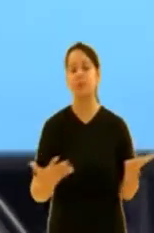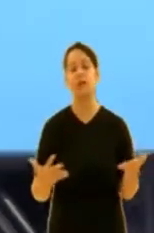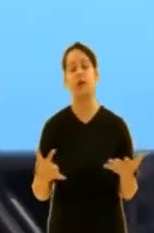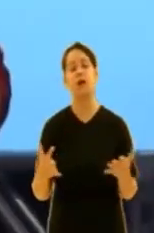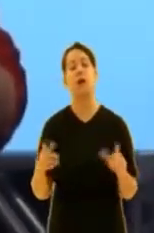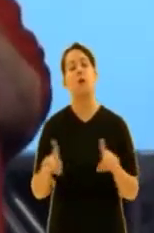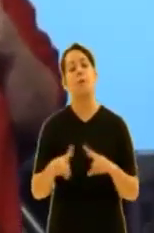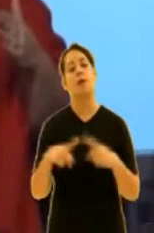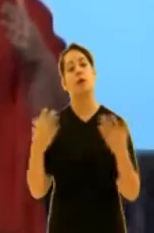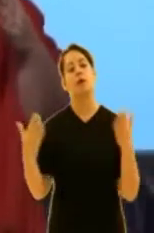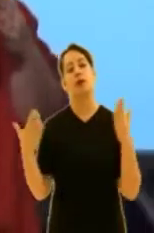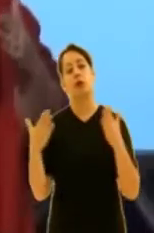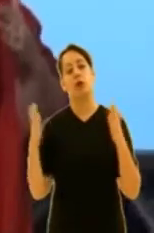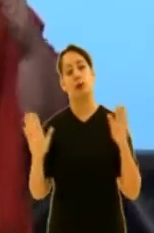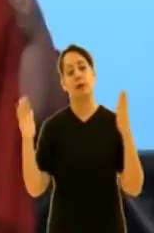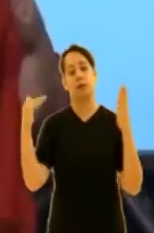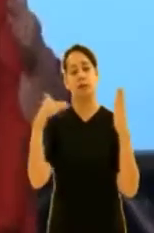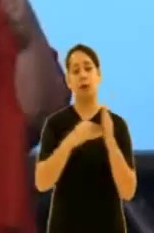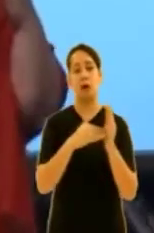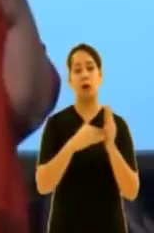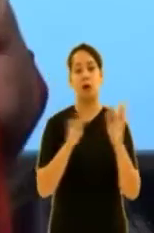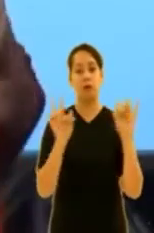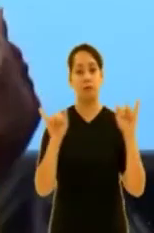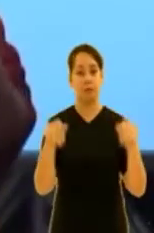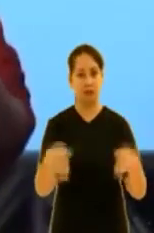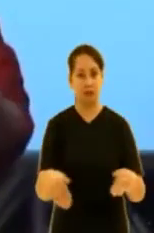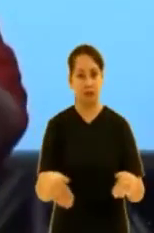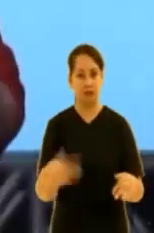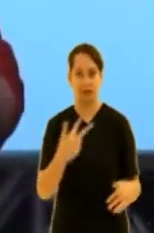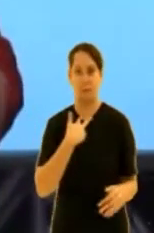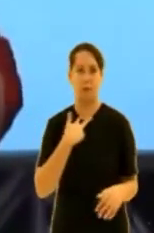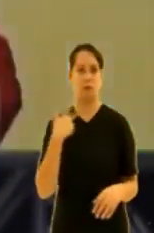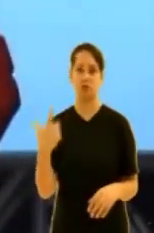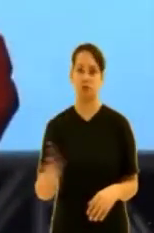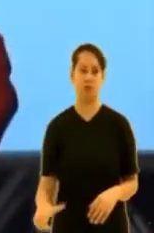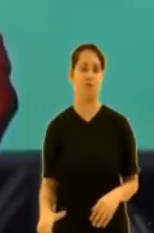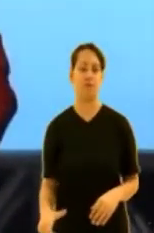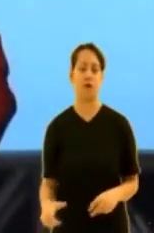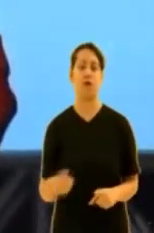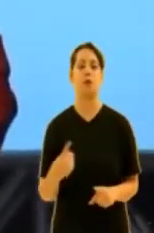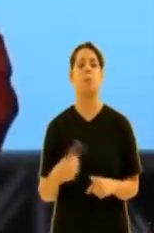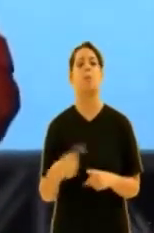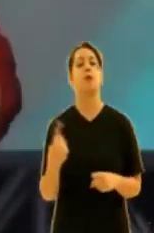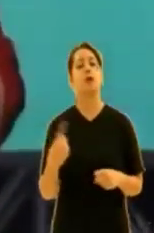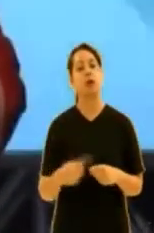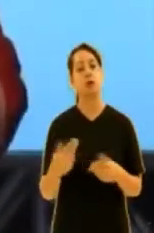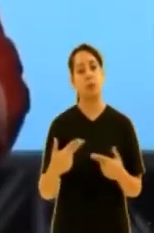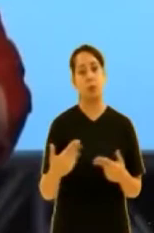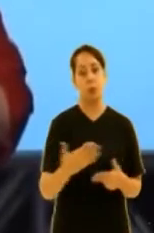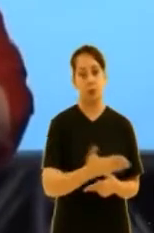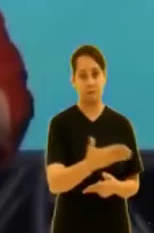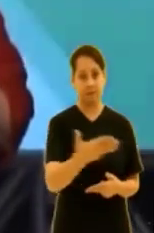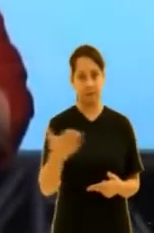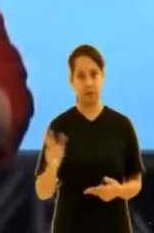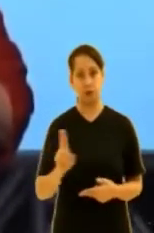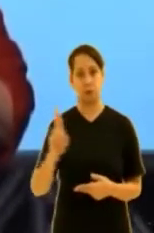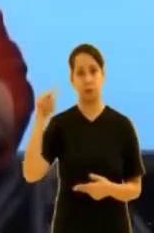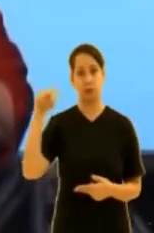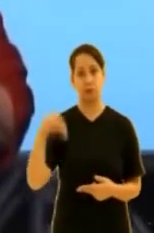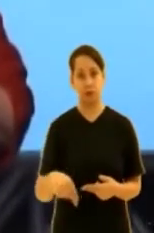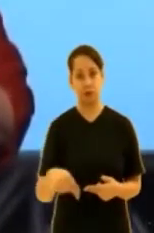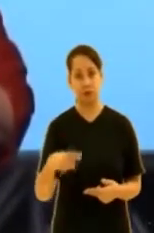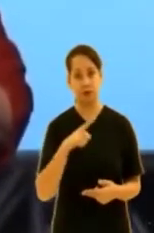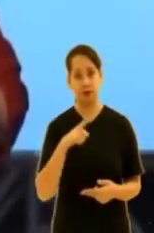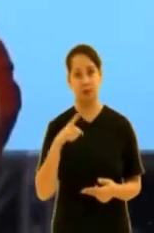até o final, nós não podemos fazer mais o que nós fizemos. Porque assim como vocês, a Undime presta conta